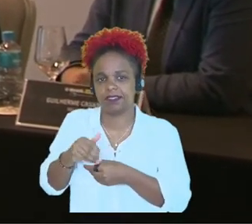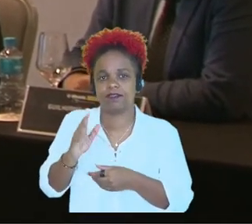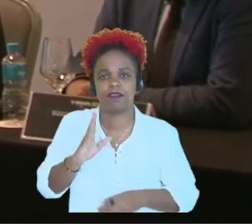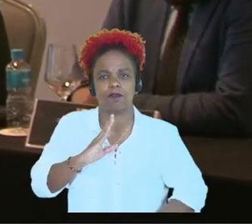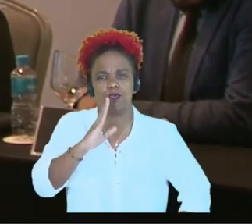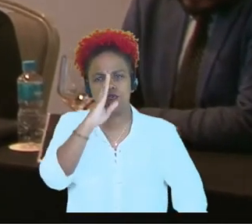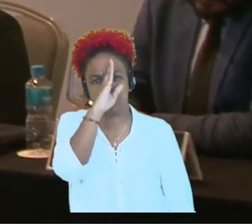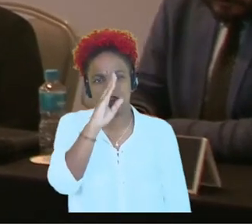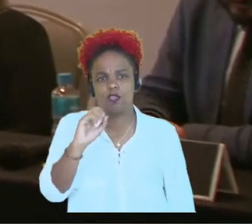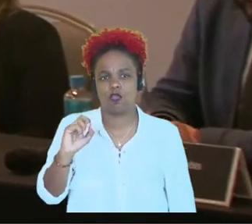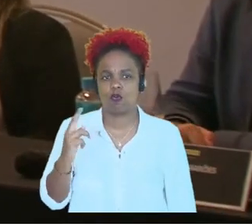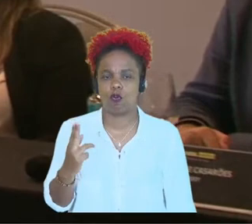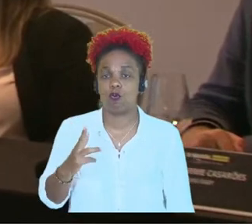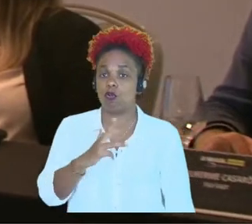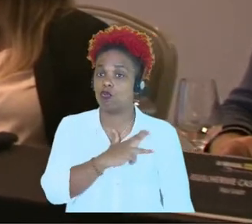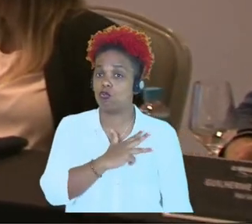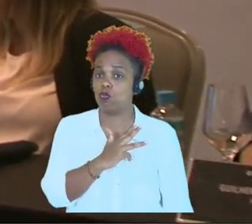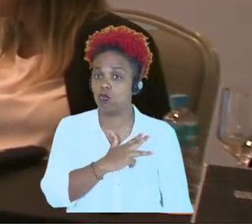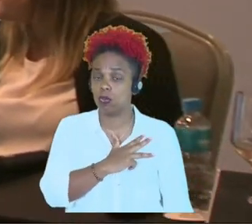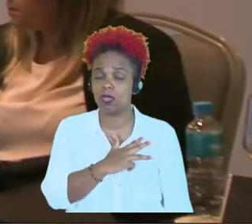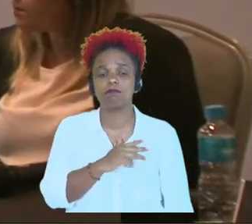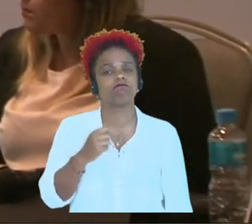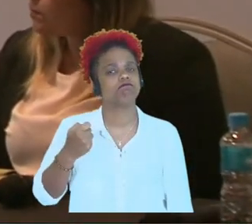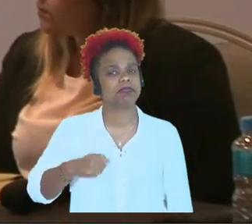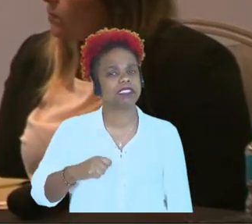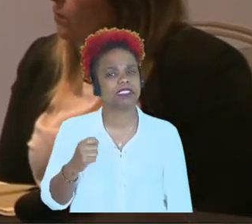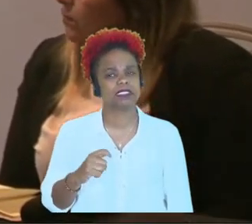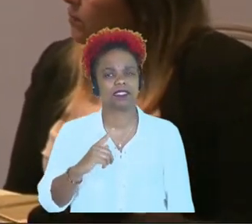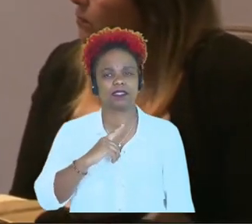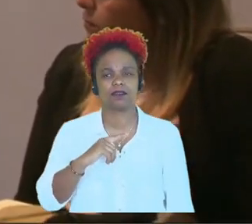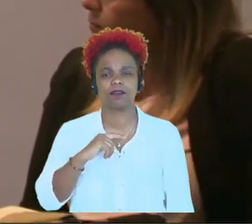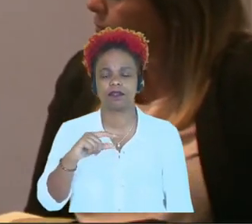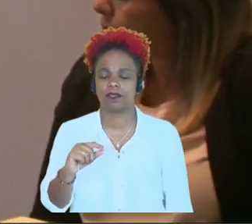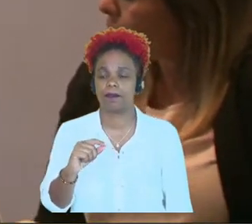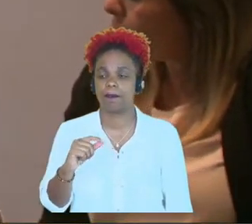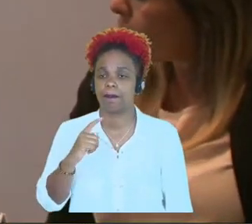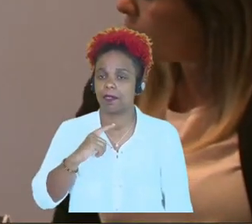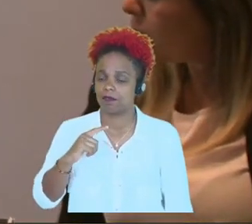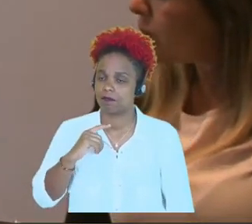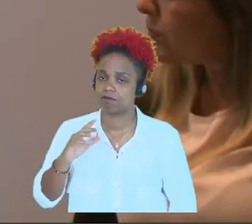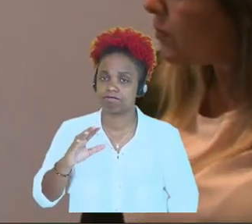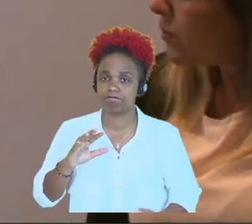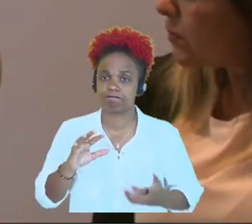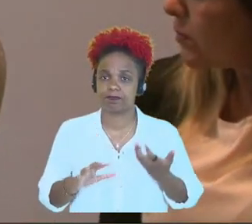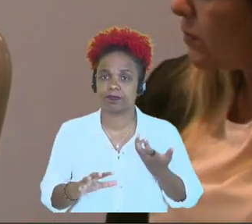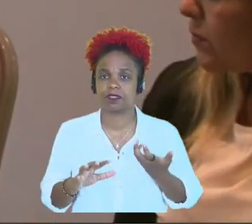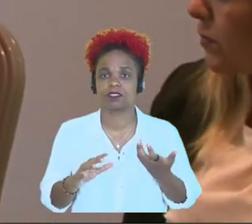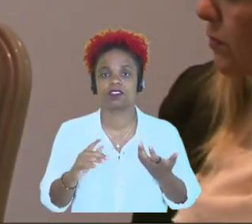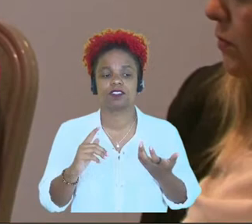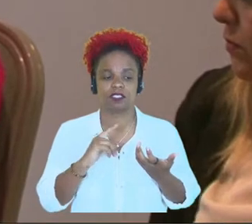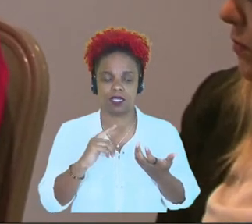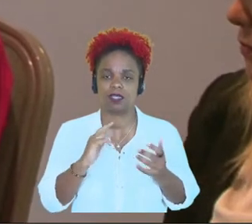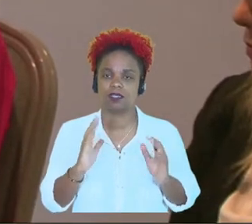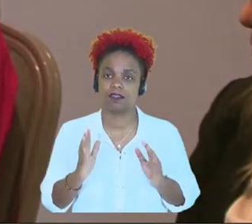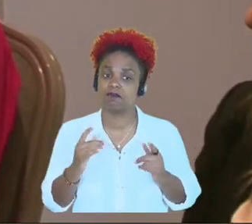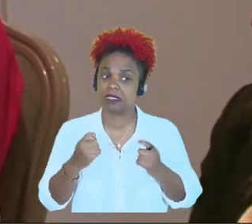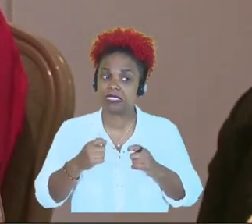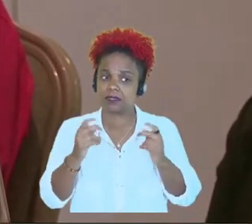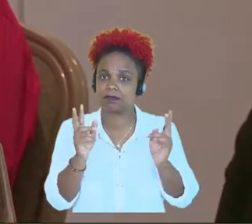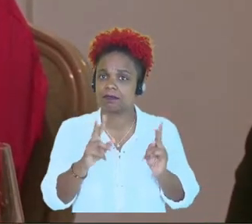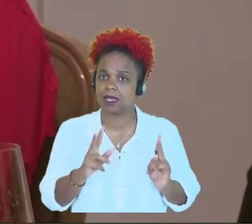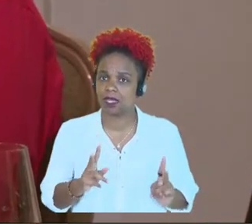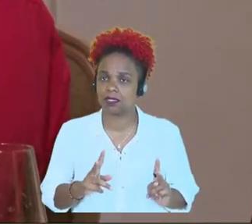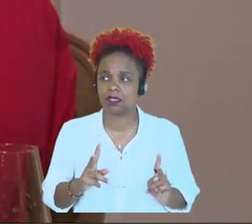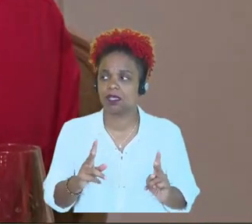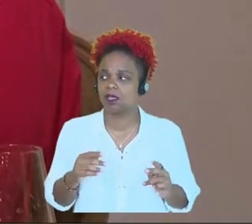Bolsonaro, fosse Lula eleito, vai precisar ser feita, é algo que acho que o Congresso já está muito pacificado, que vai precisar acontecer. A gente não